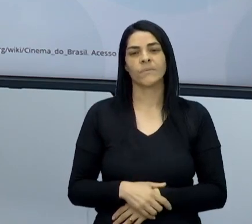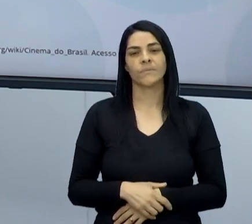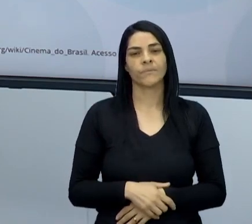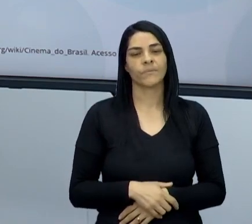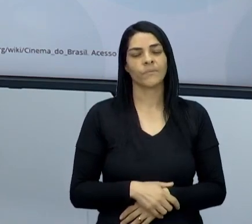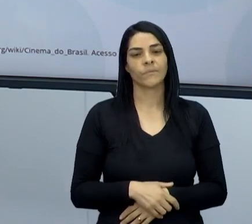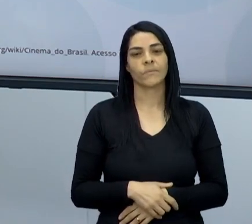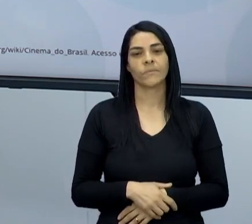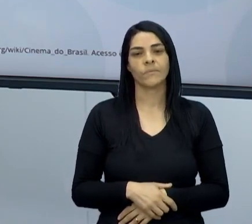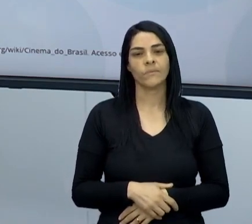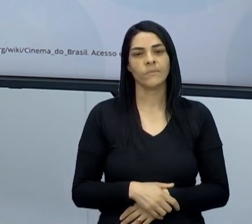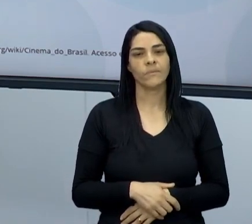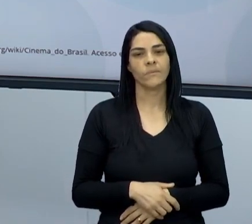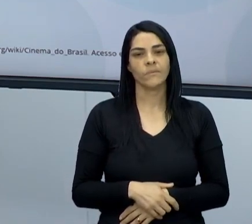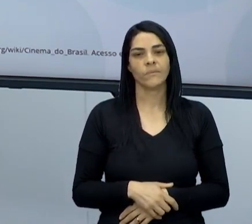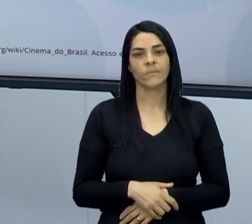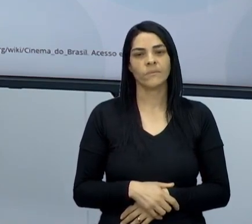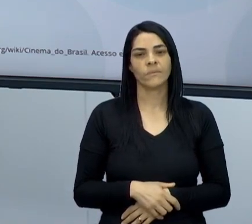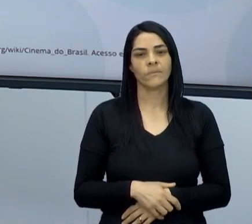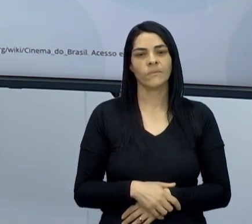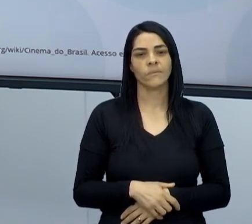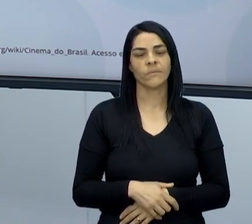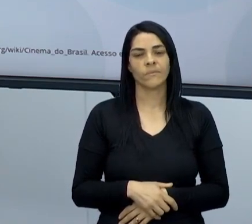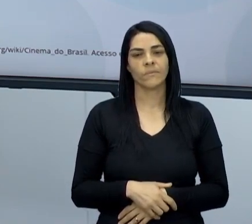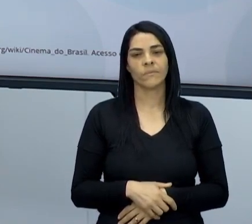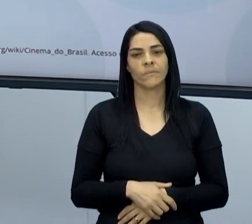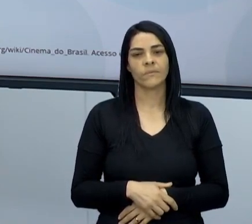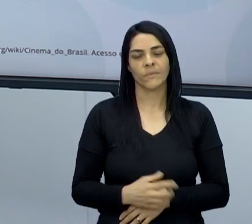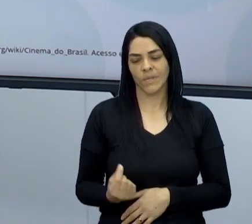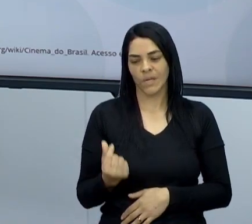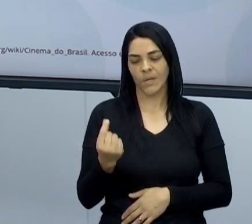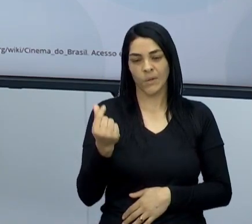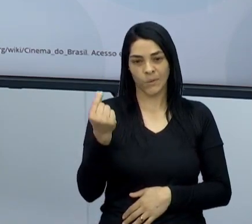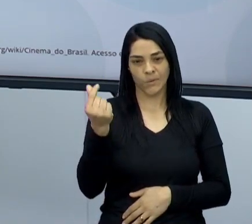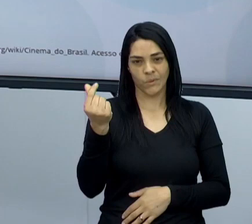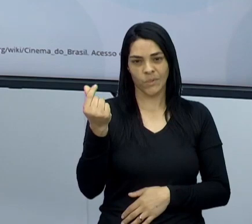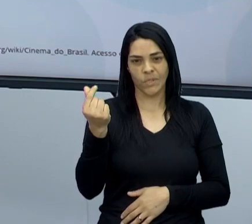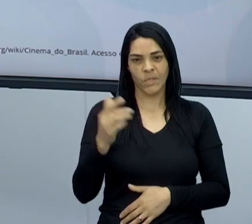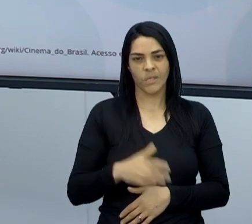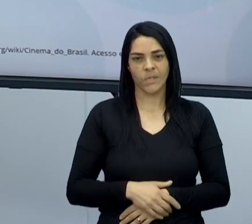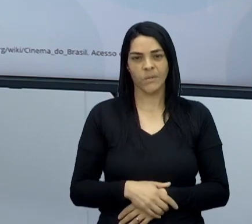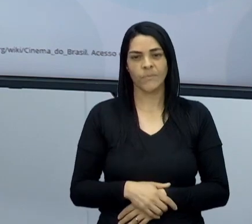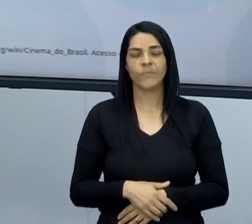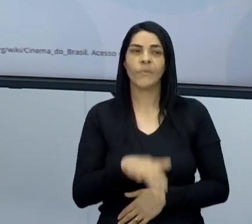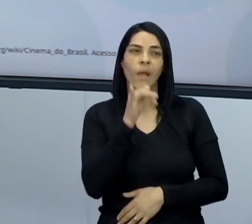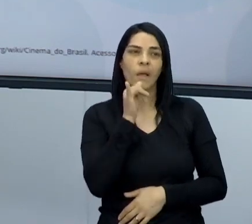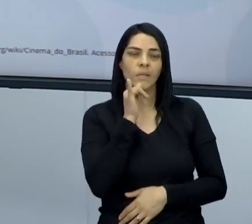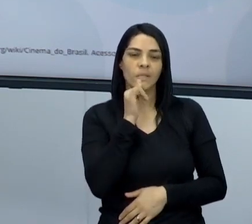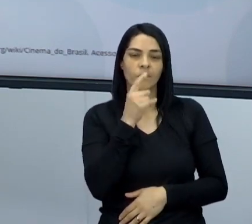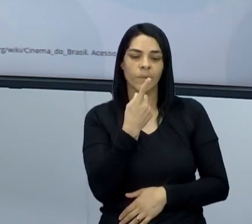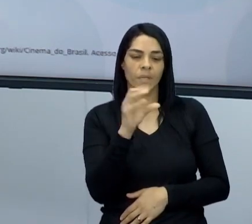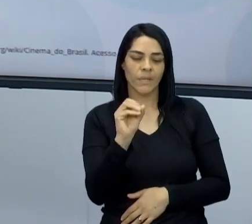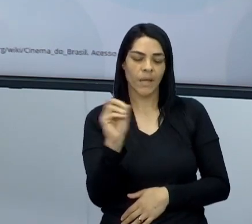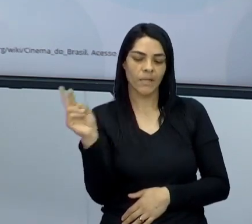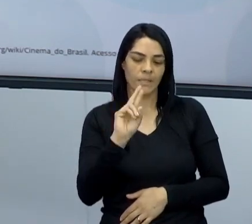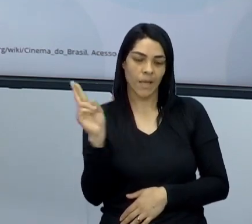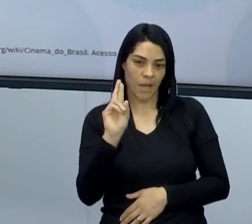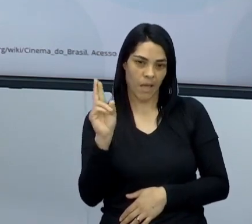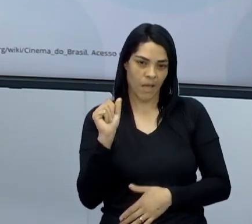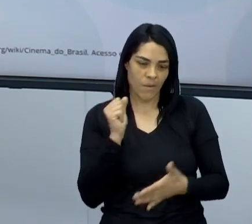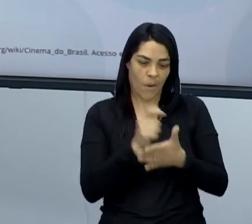delas retomando, eles tiram dinheiro, taxam o filme, por exemplo, R$10 o ingresso do